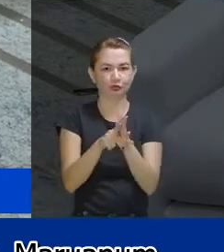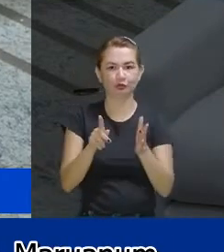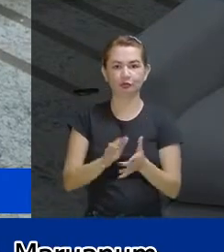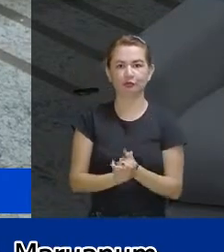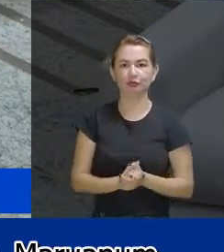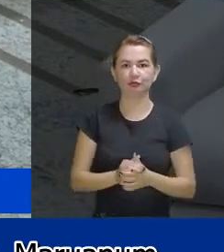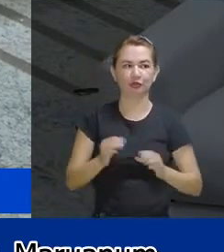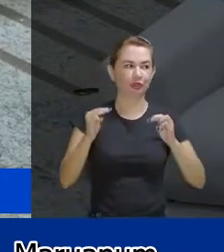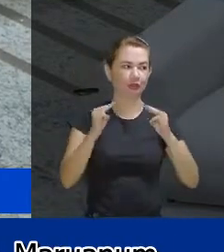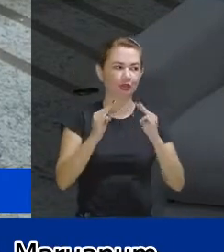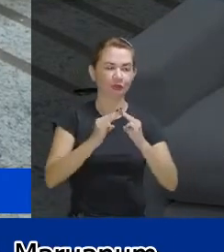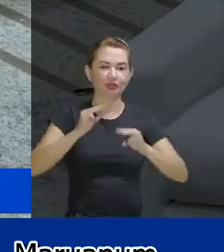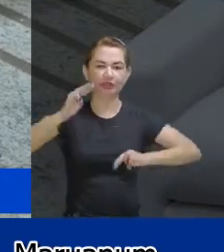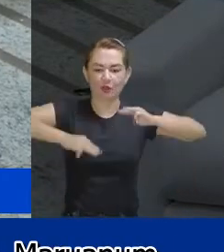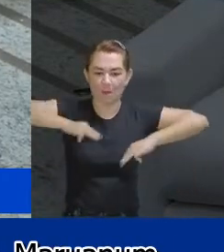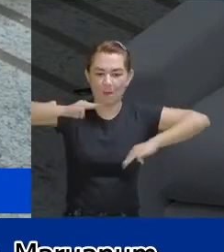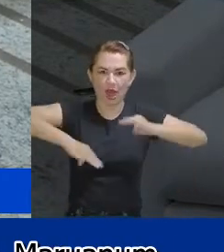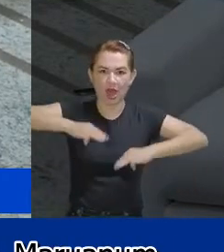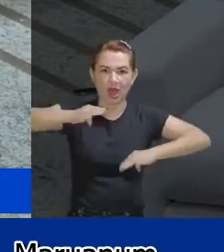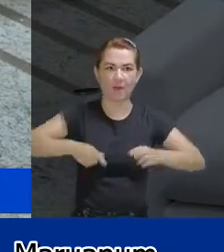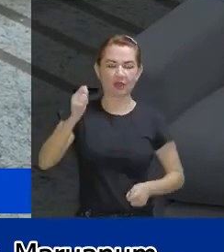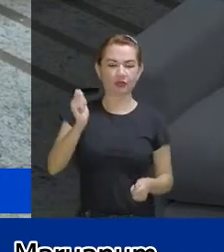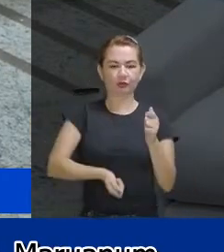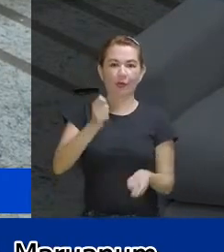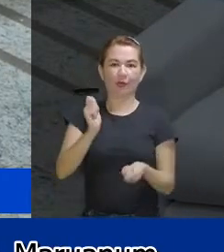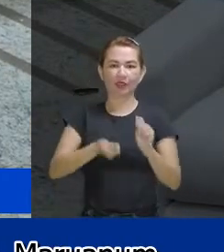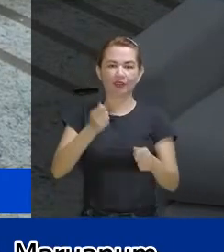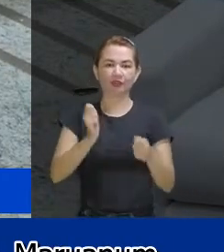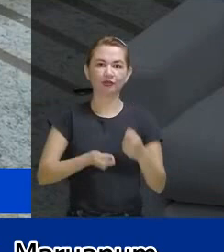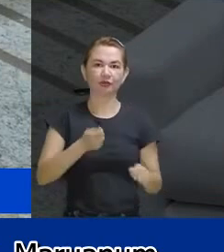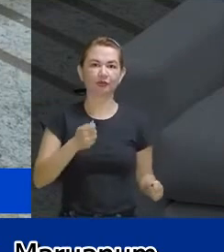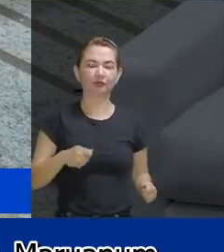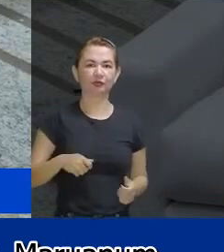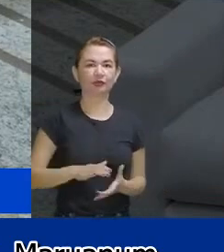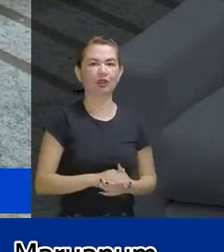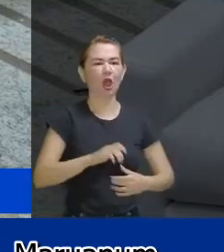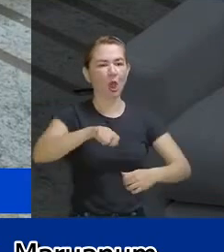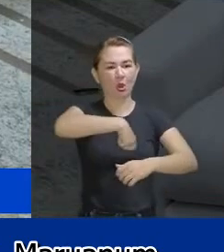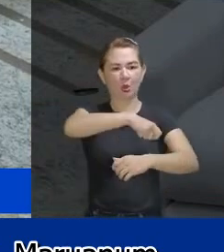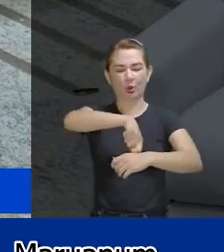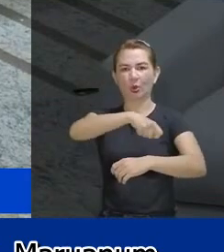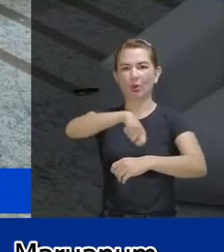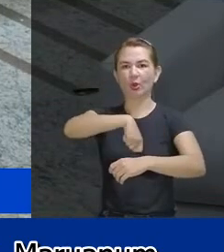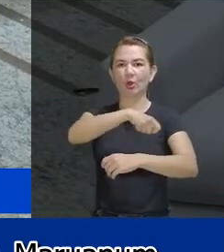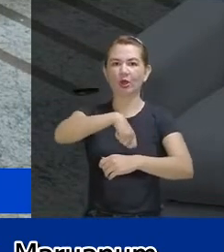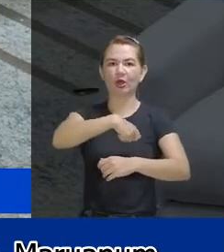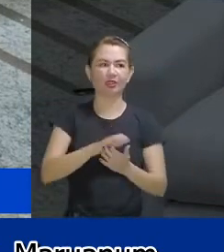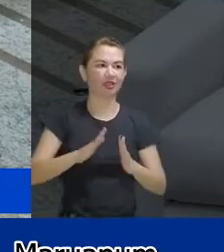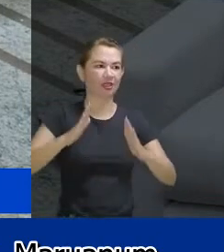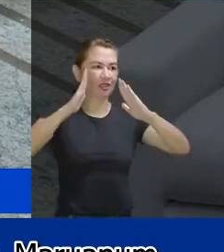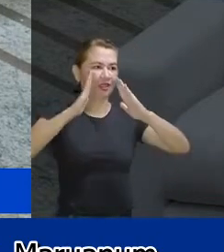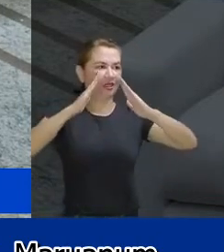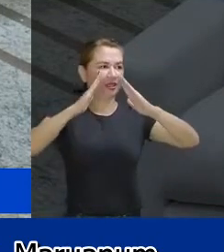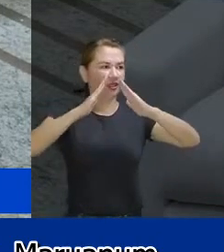mazagão, marabaixo, batuque, tempero e murque, Casa